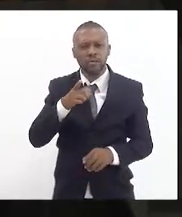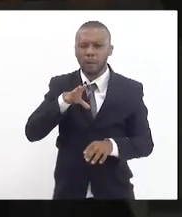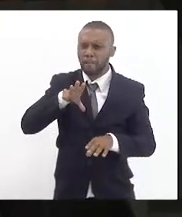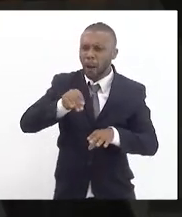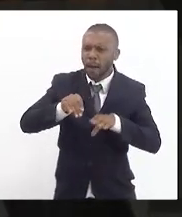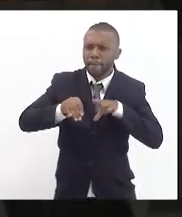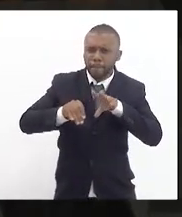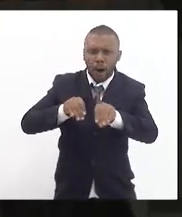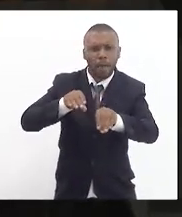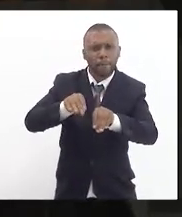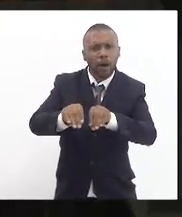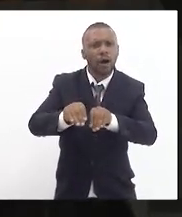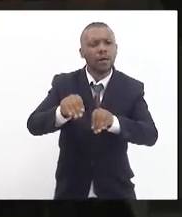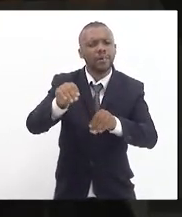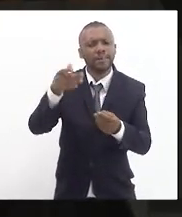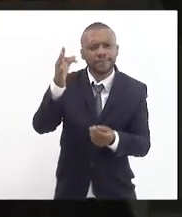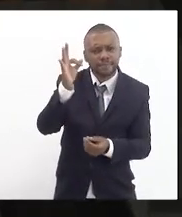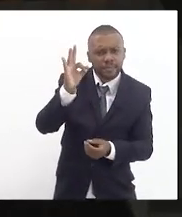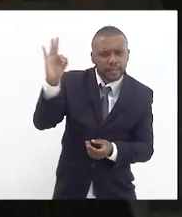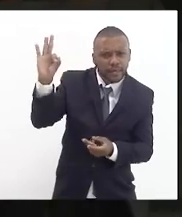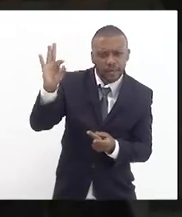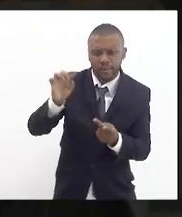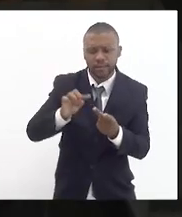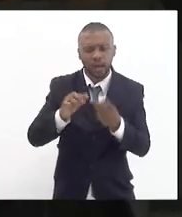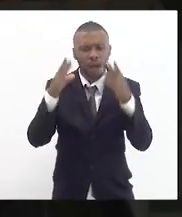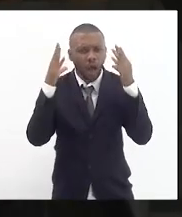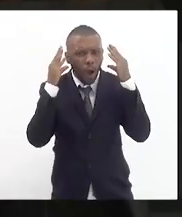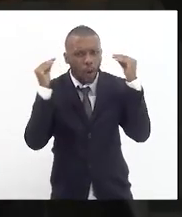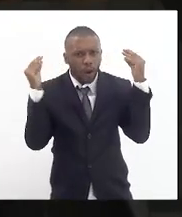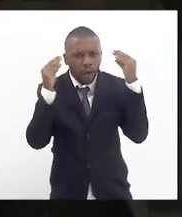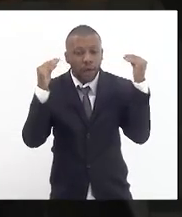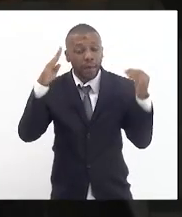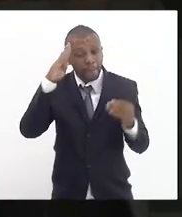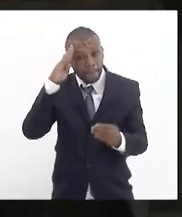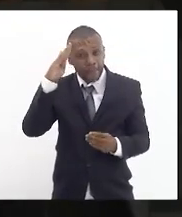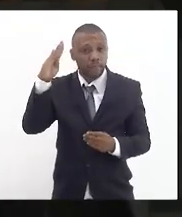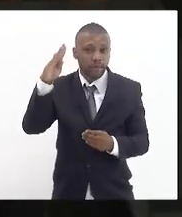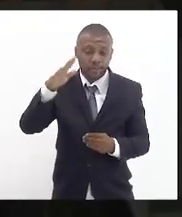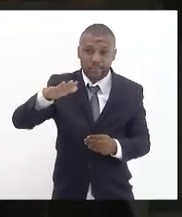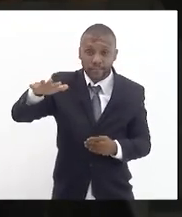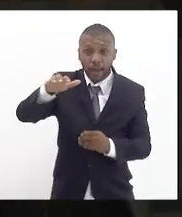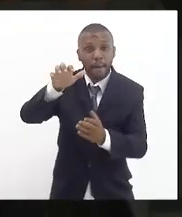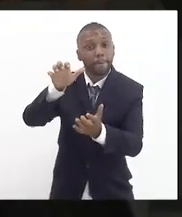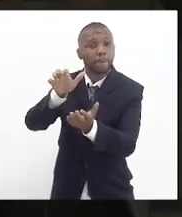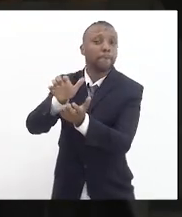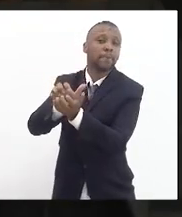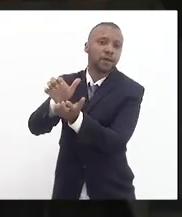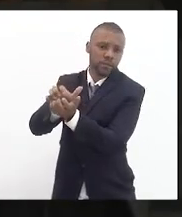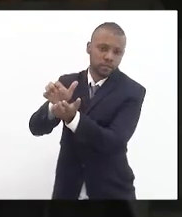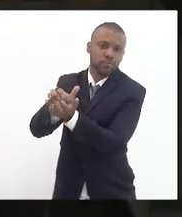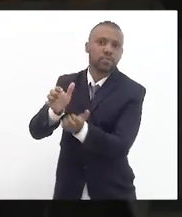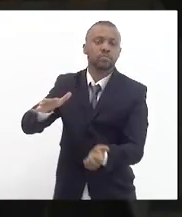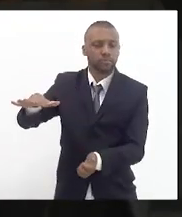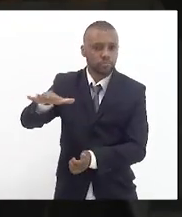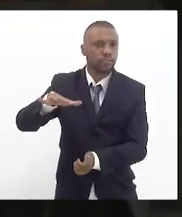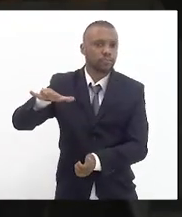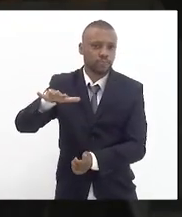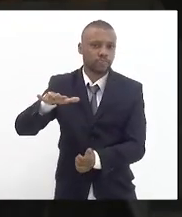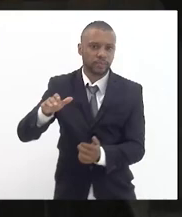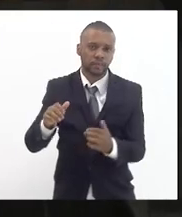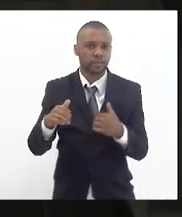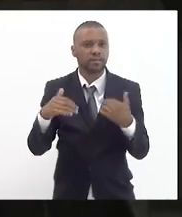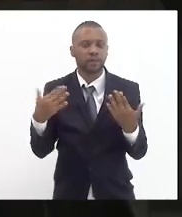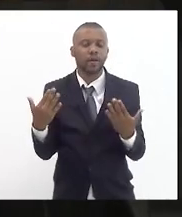francesa Invasão Holandesa principalmente lá em em Pernambuco então